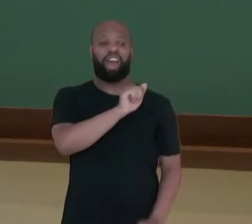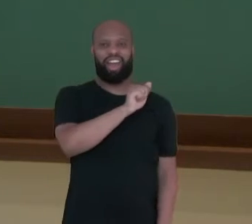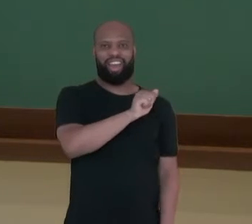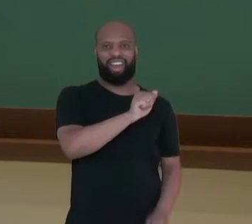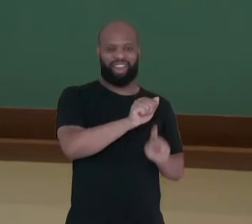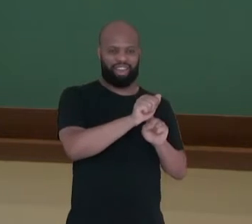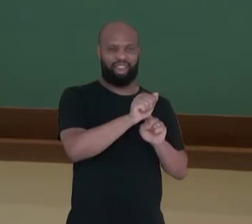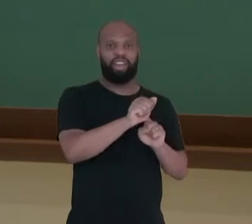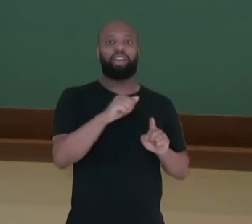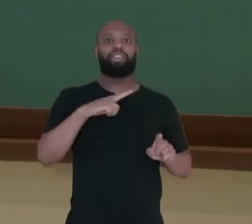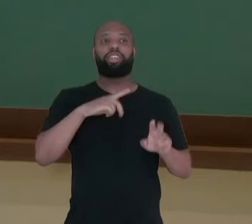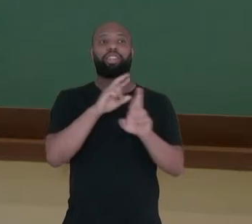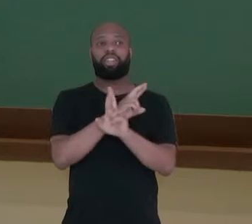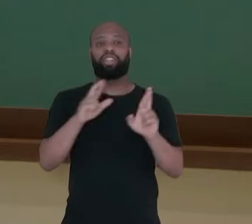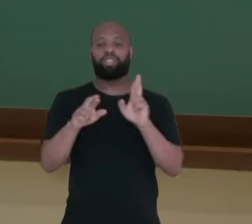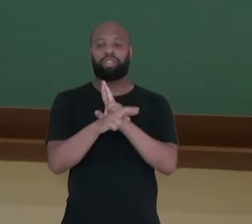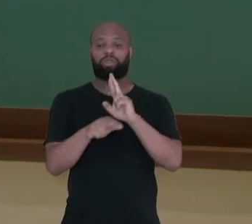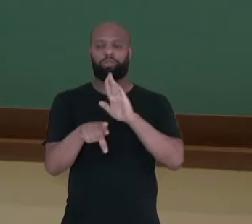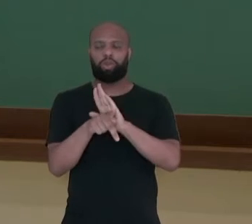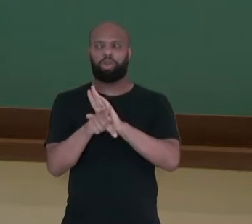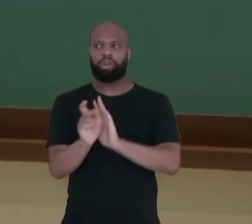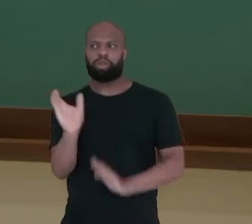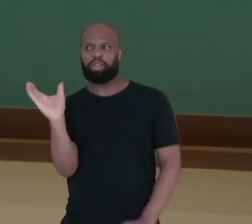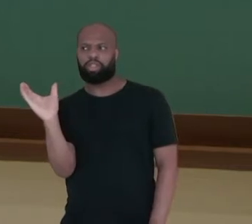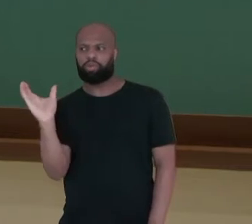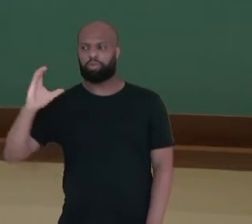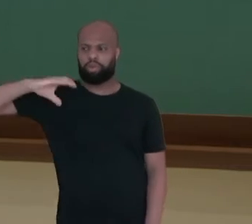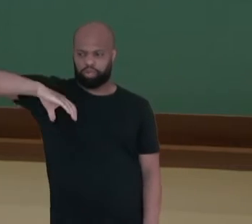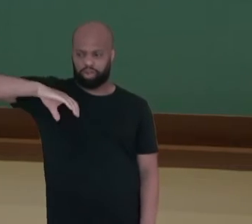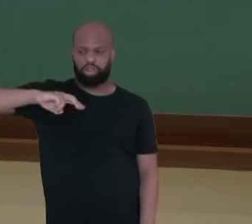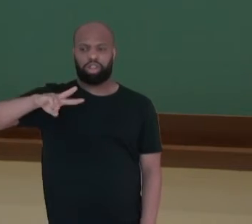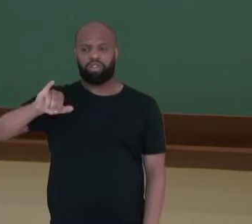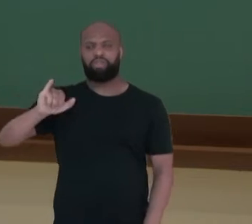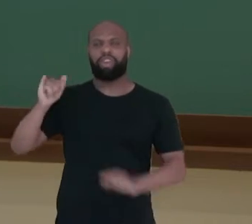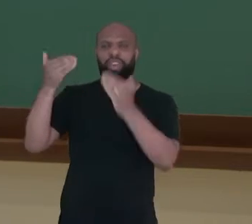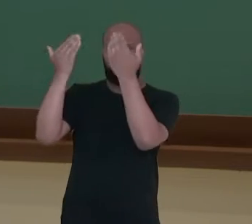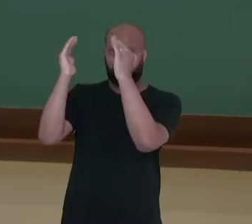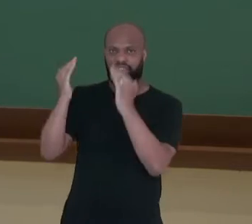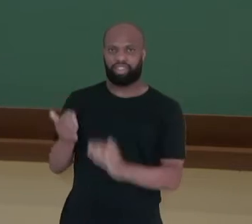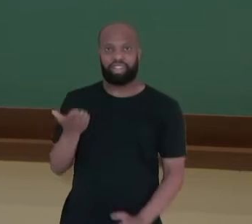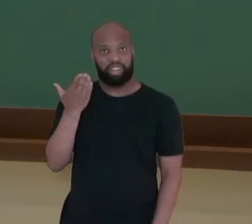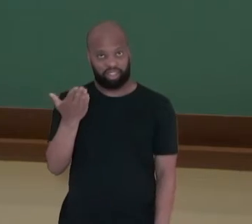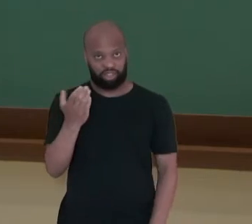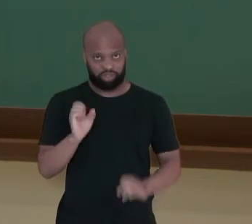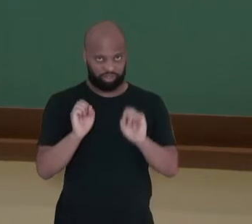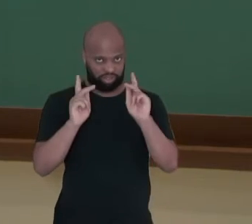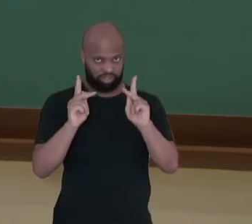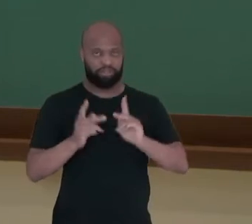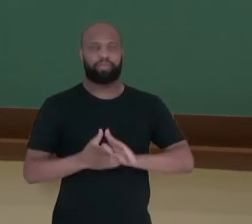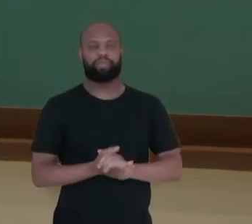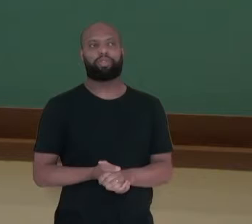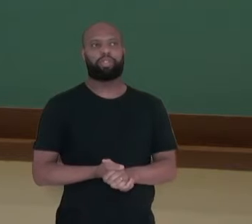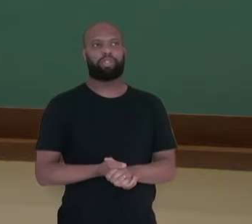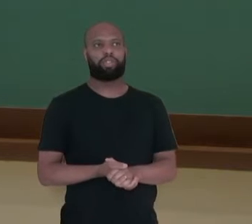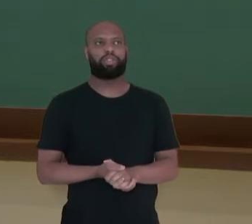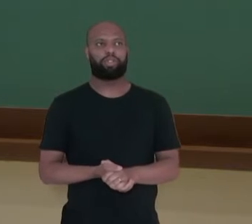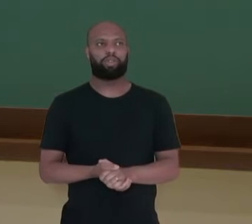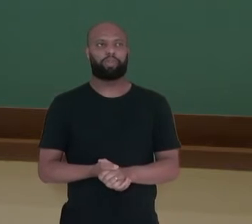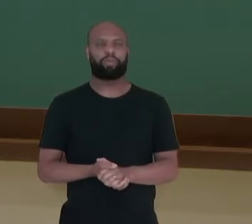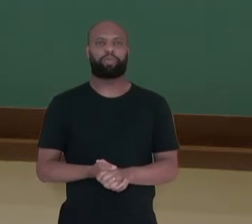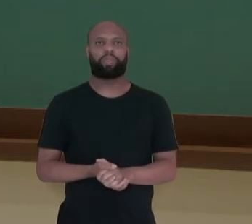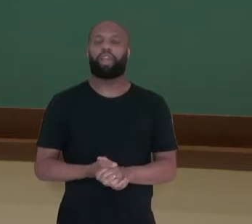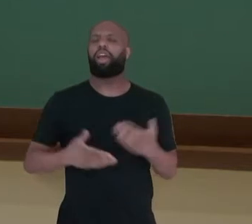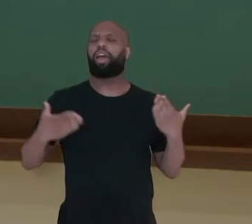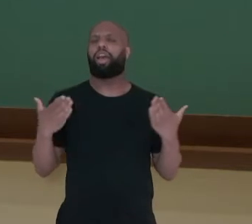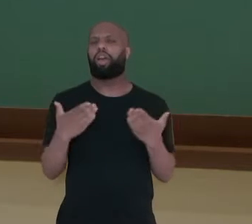se relaciona com a concavidade. Então vamos analisar o coeficiente A, tá bom?